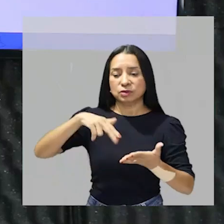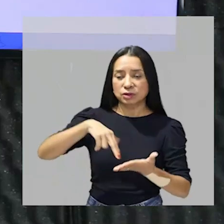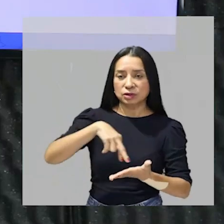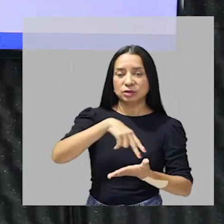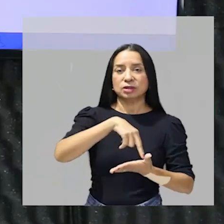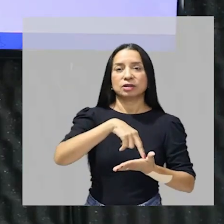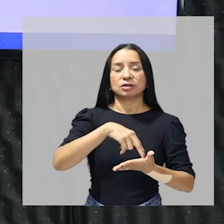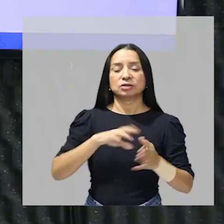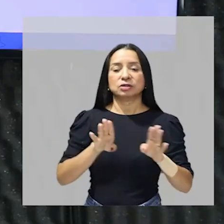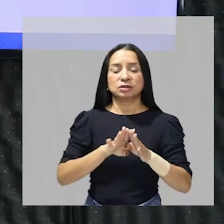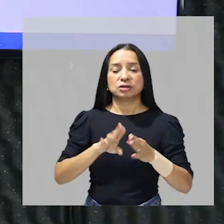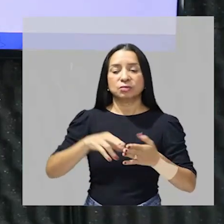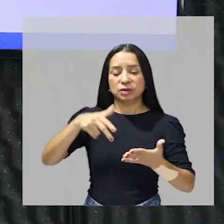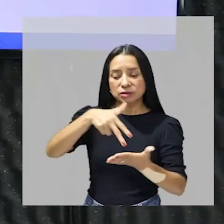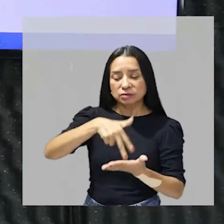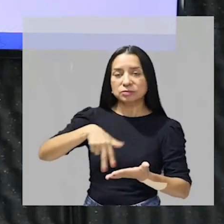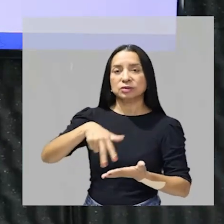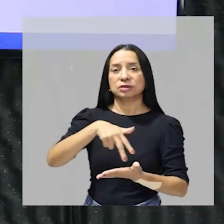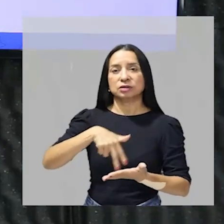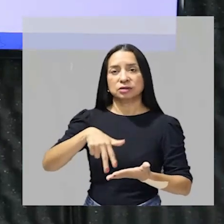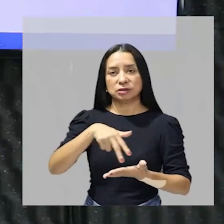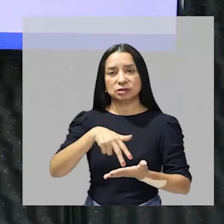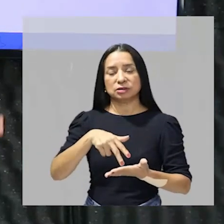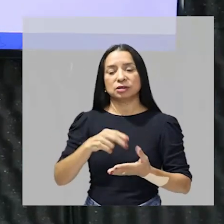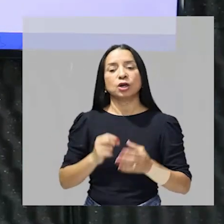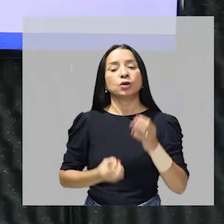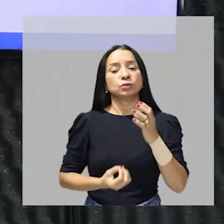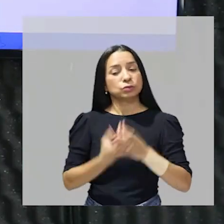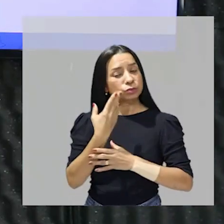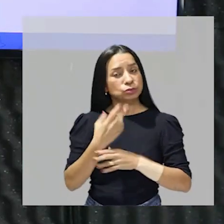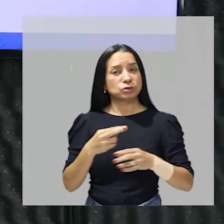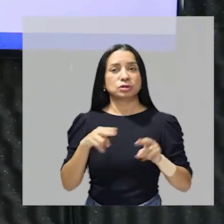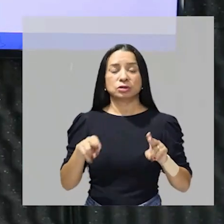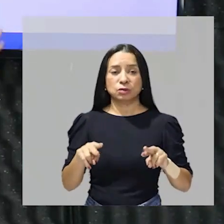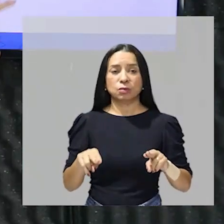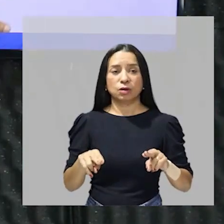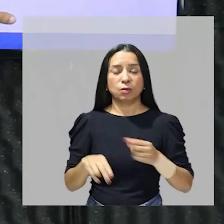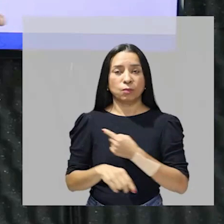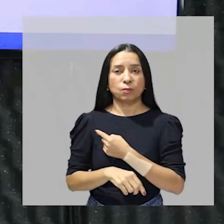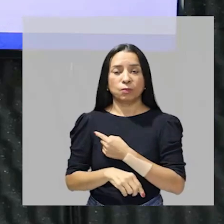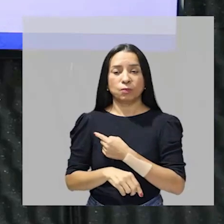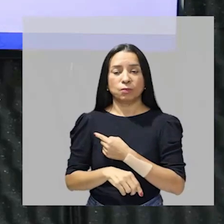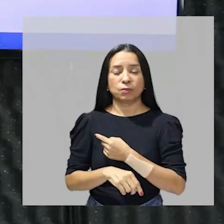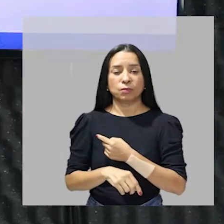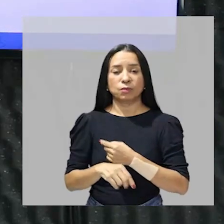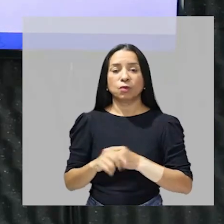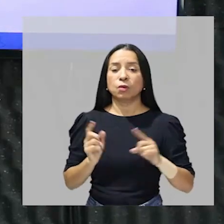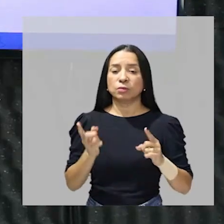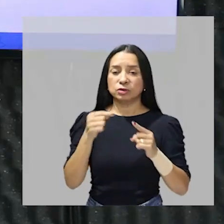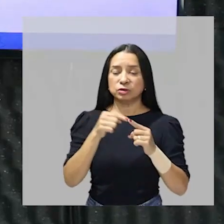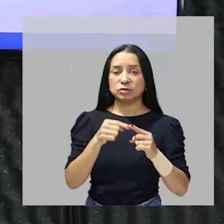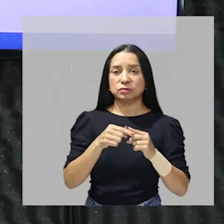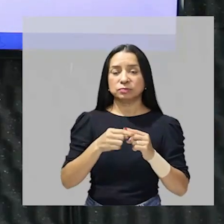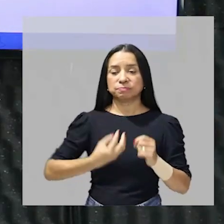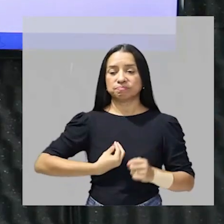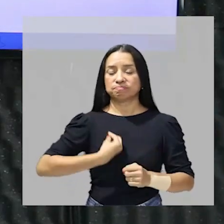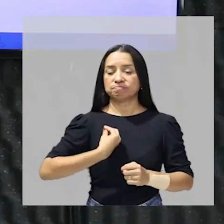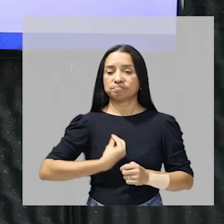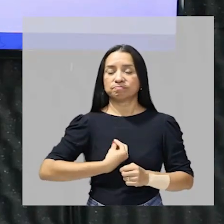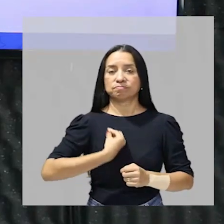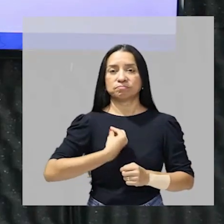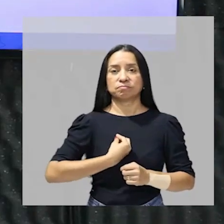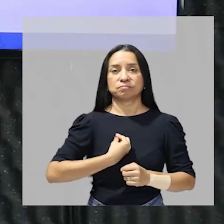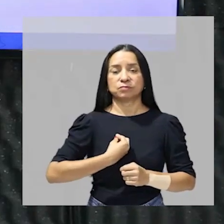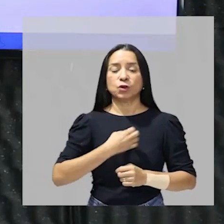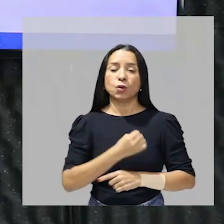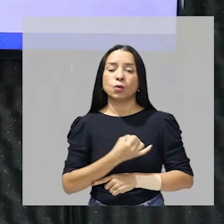da dança até, a ginástica ela surge da mesma forma, com o intuito de sobrevivência. Professor, quais